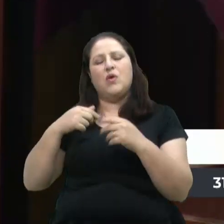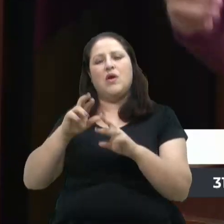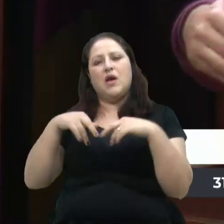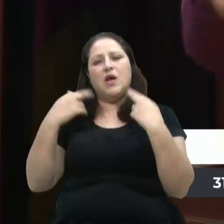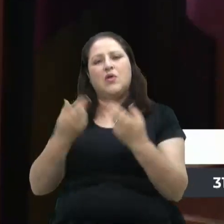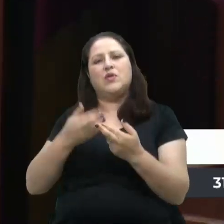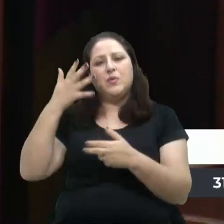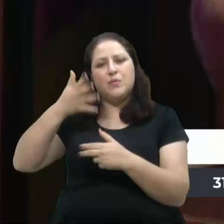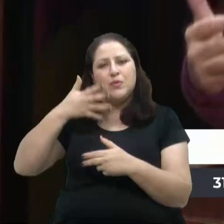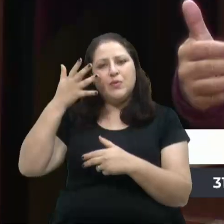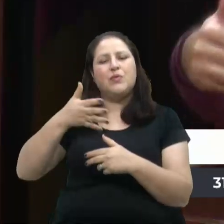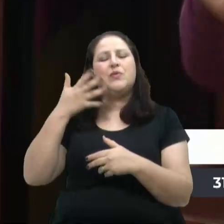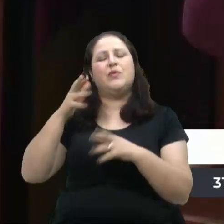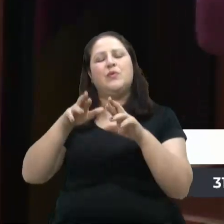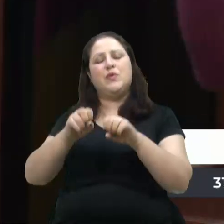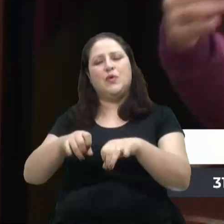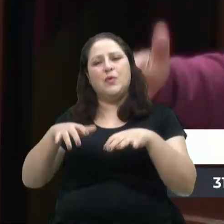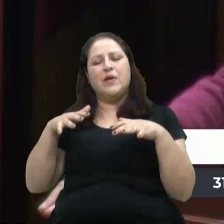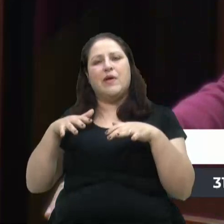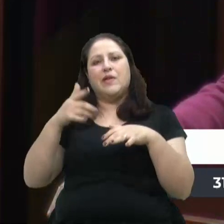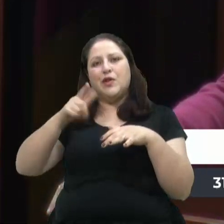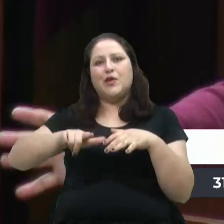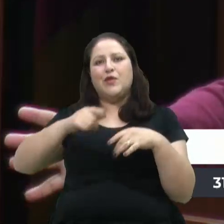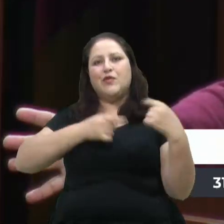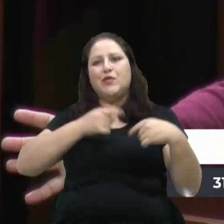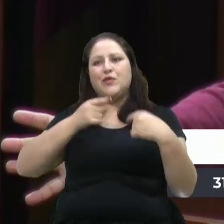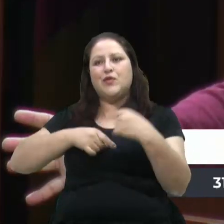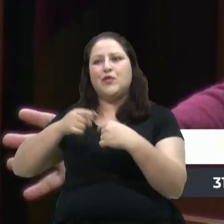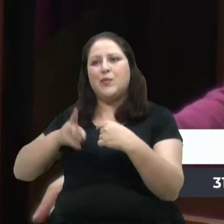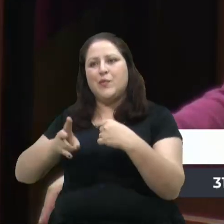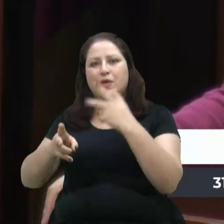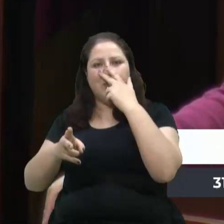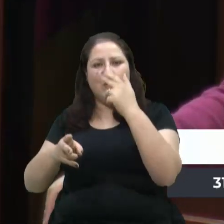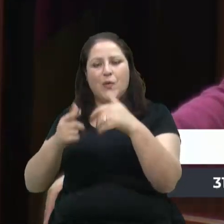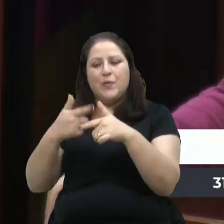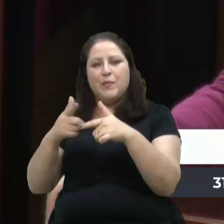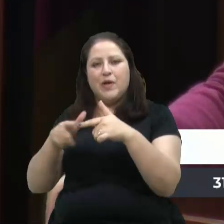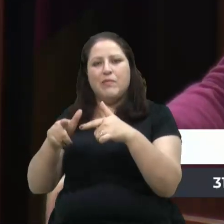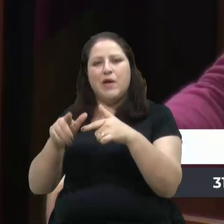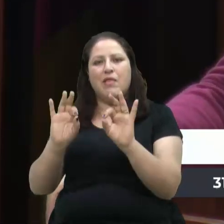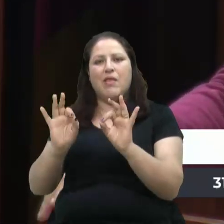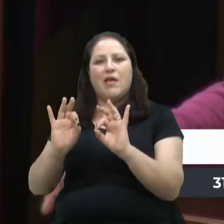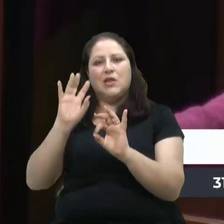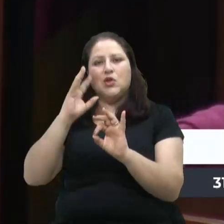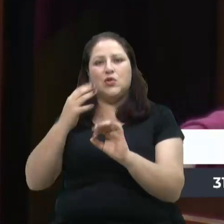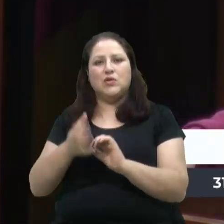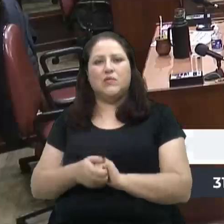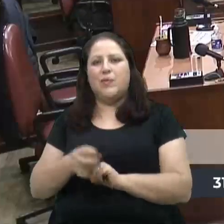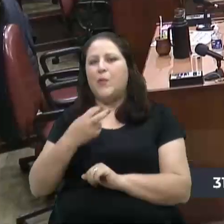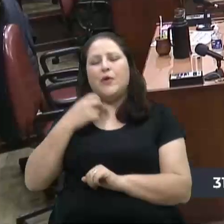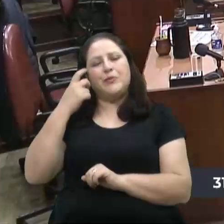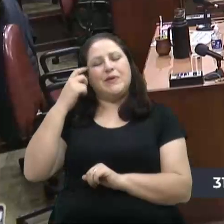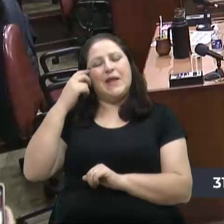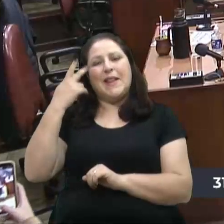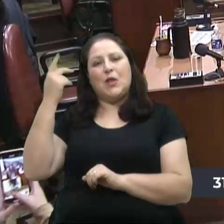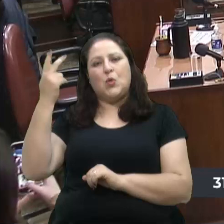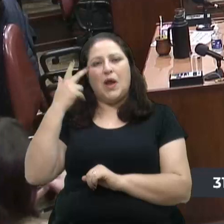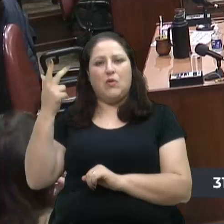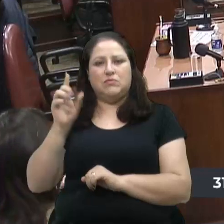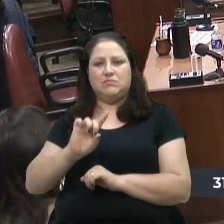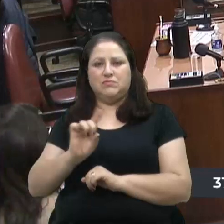novamente discutindo os mesmos problemas sem ter solução e não dá para a gente naturalizar isso vereadora Rose sua parte Obrigada